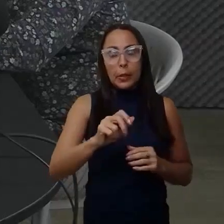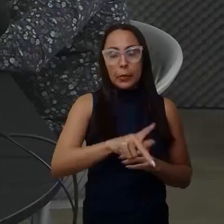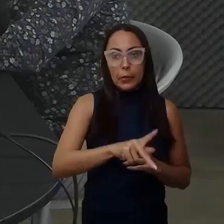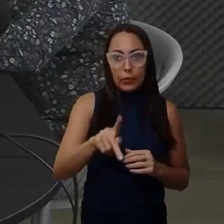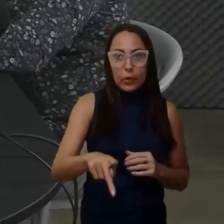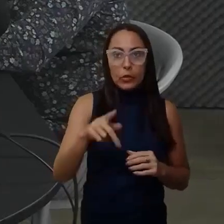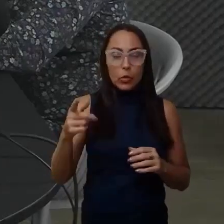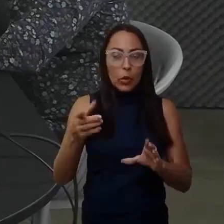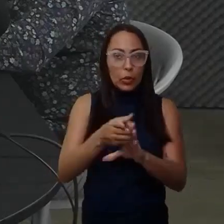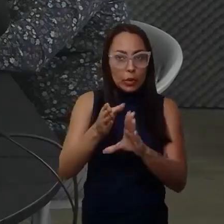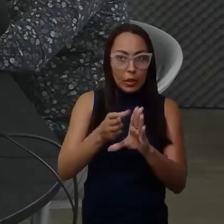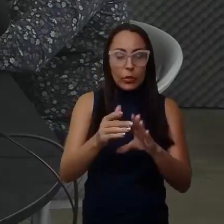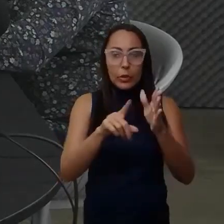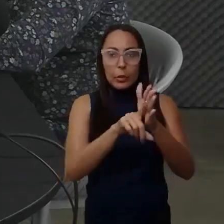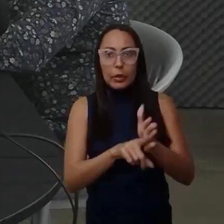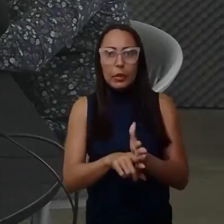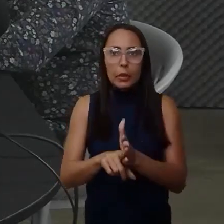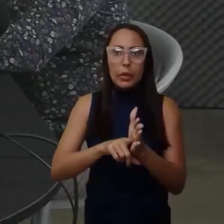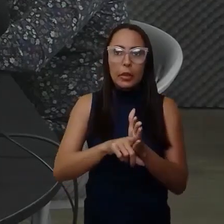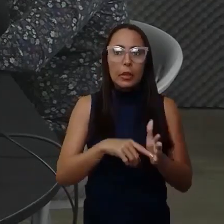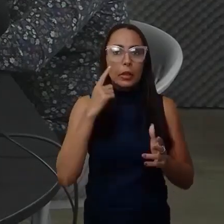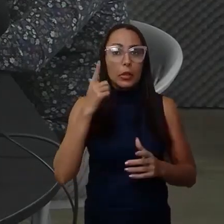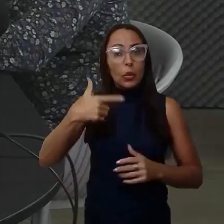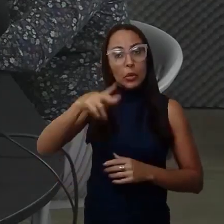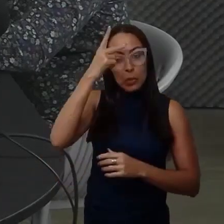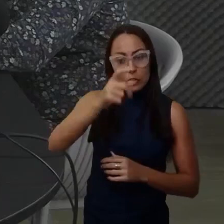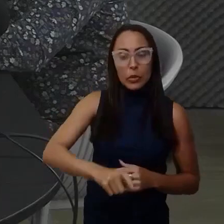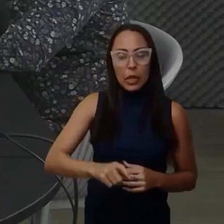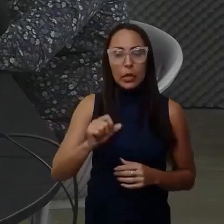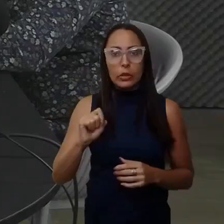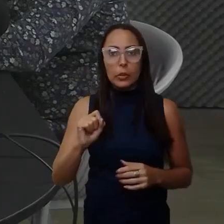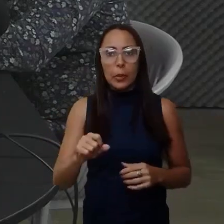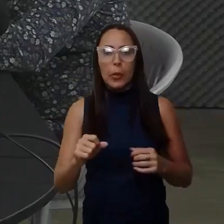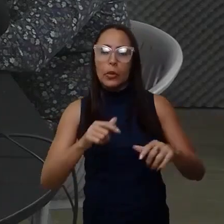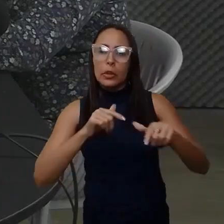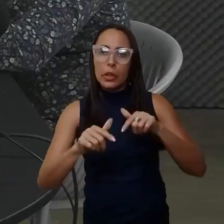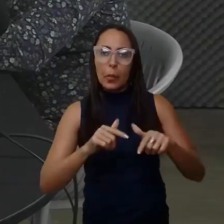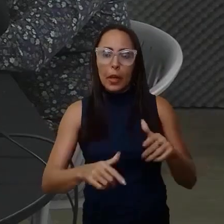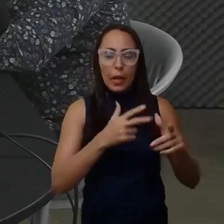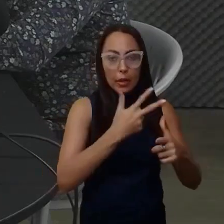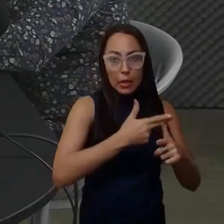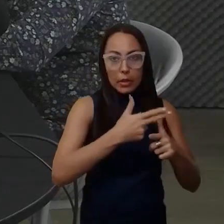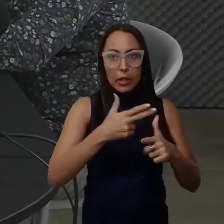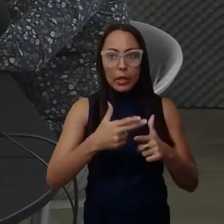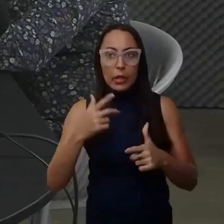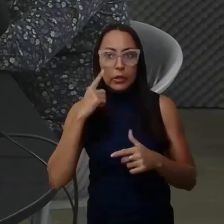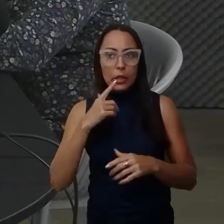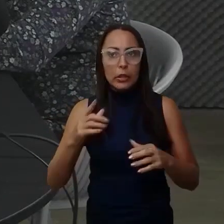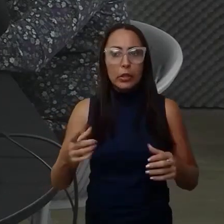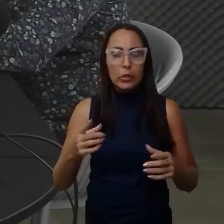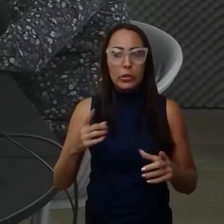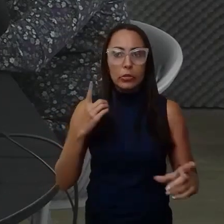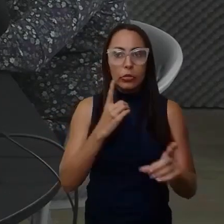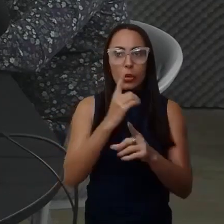dessa pesquisa, fez uma sugestão assim de outras personagens que a gente poderia trabalhar na série. E aí a gente chegou fazendo um